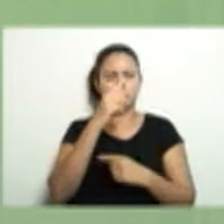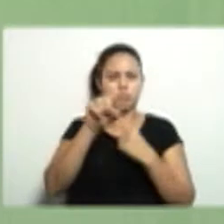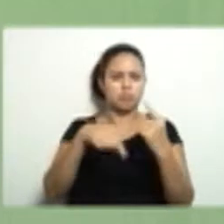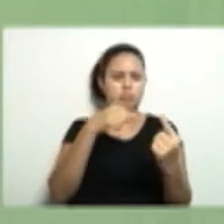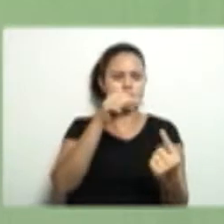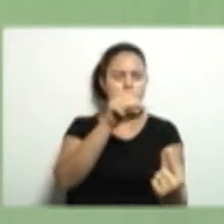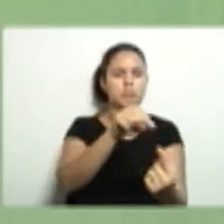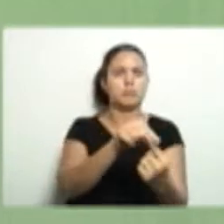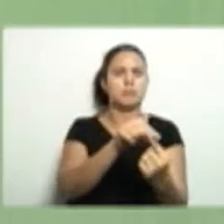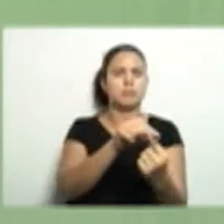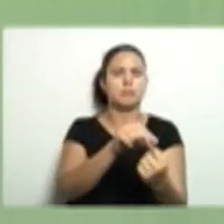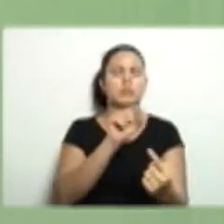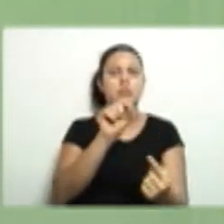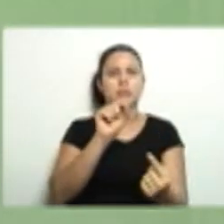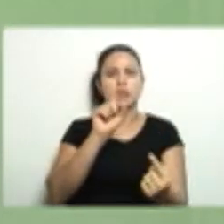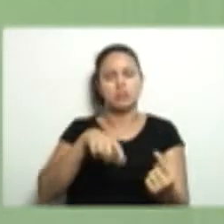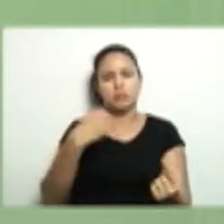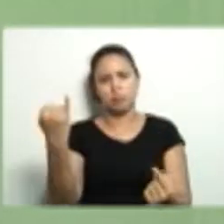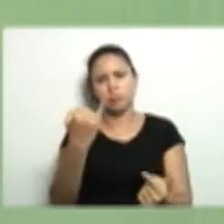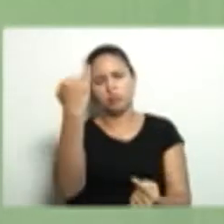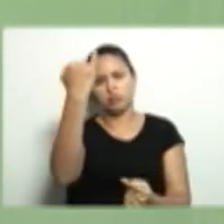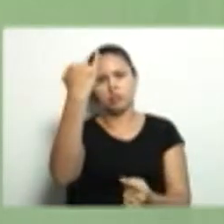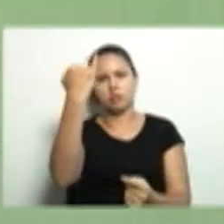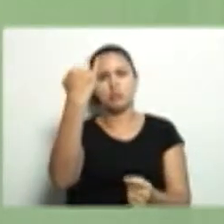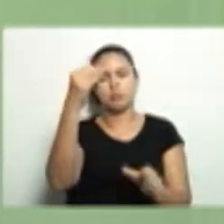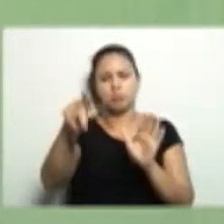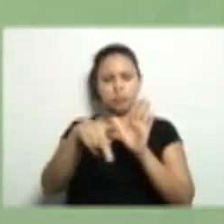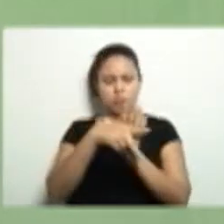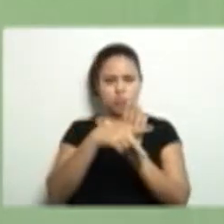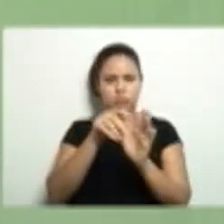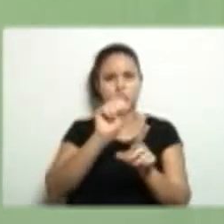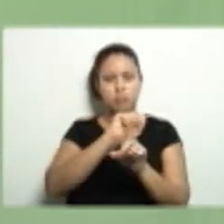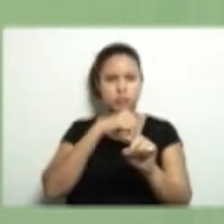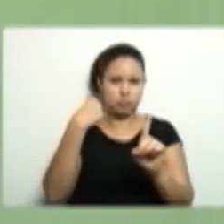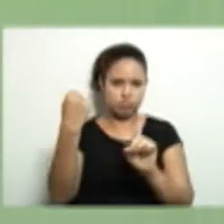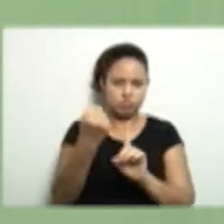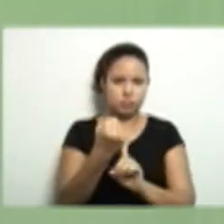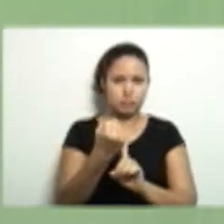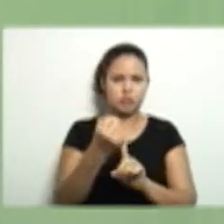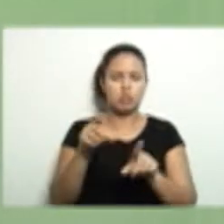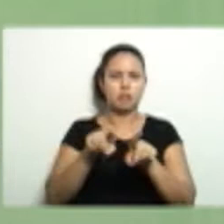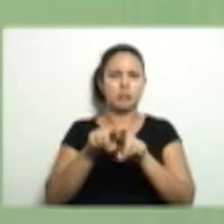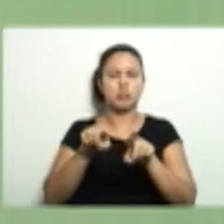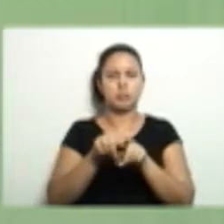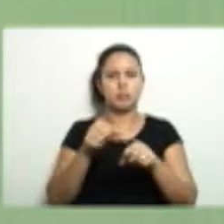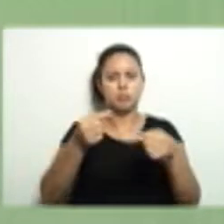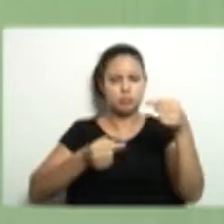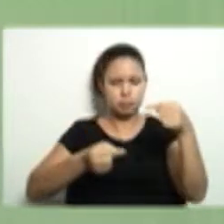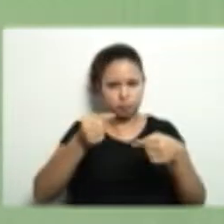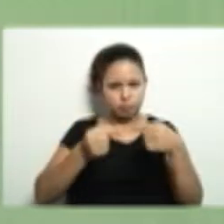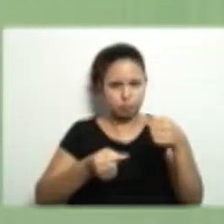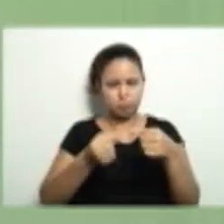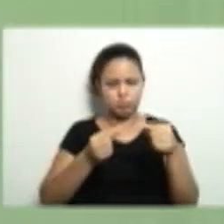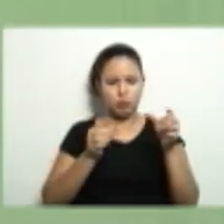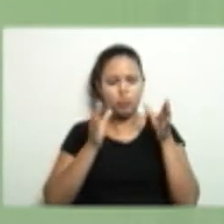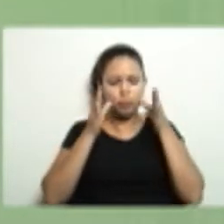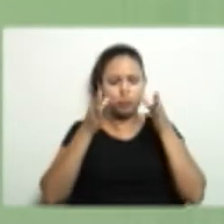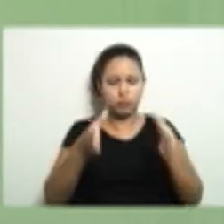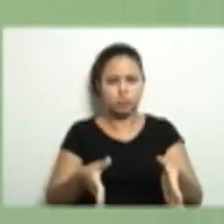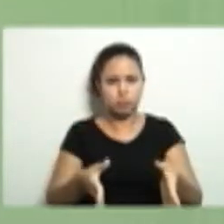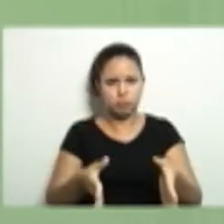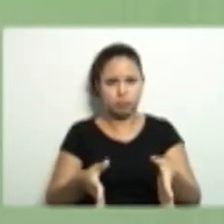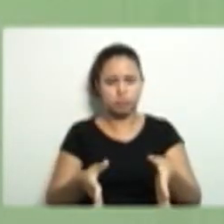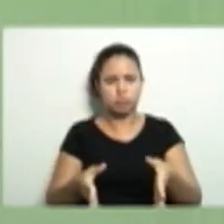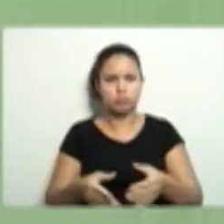objetivos que tenham importâncias para a sociedade e que sejam politicamente determinados.